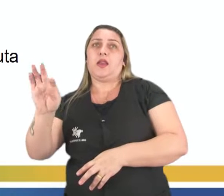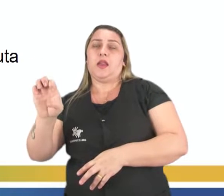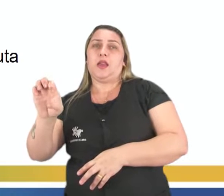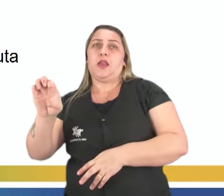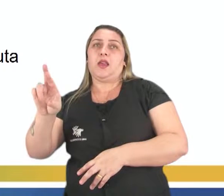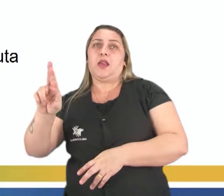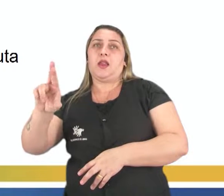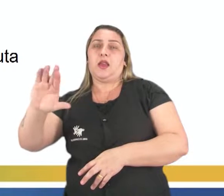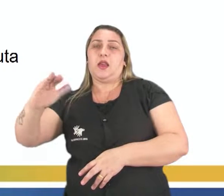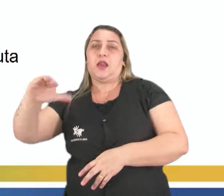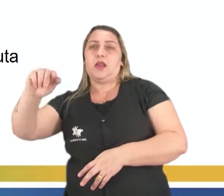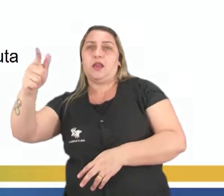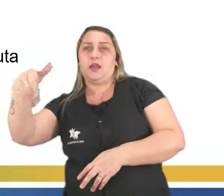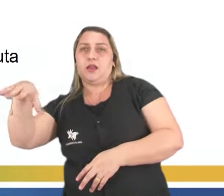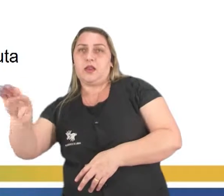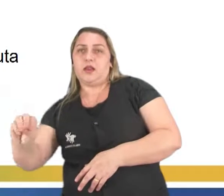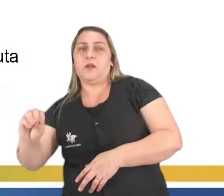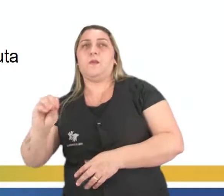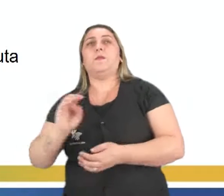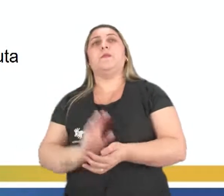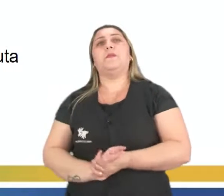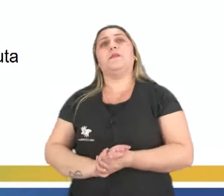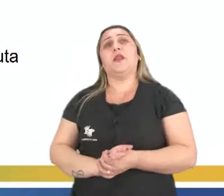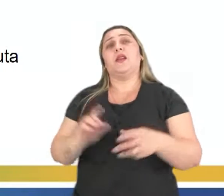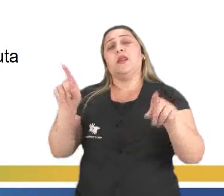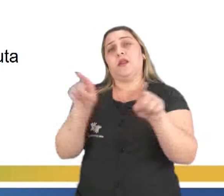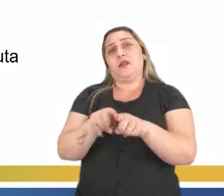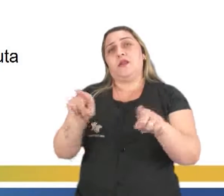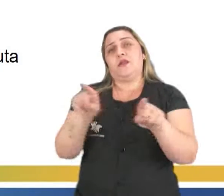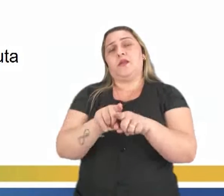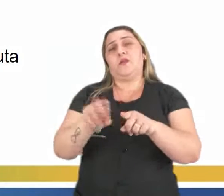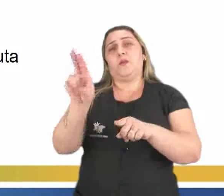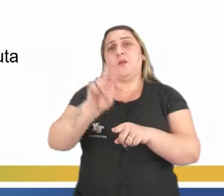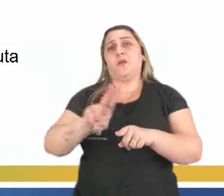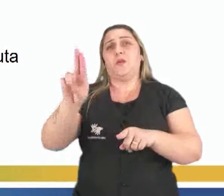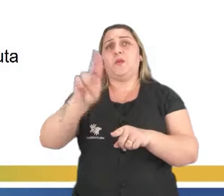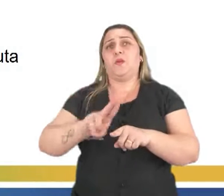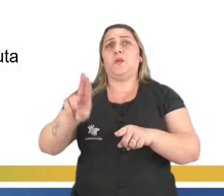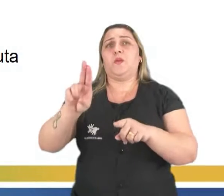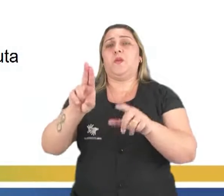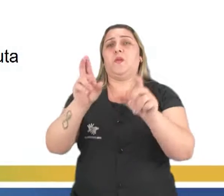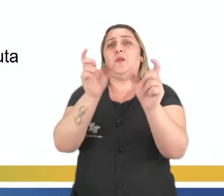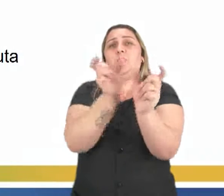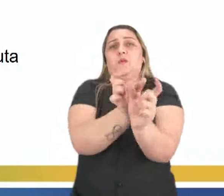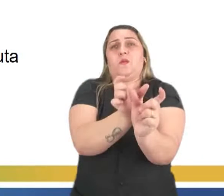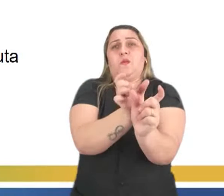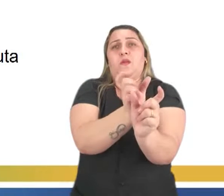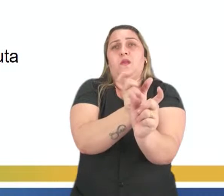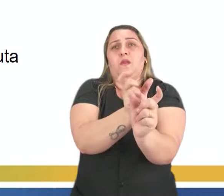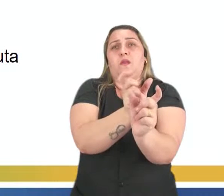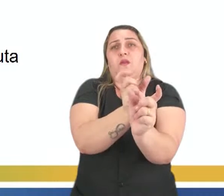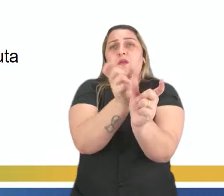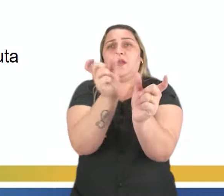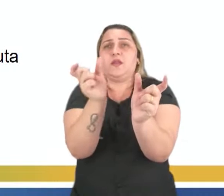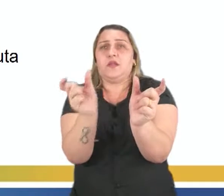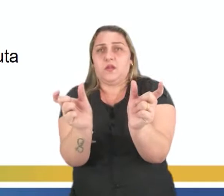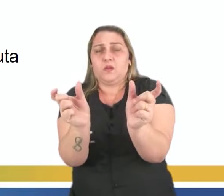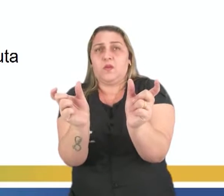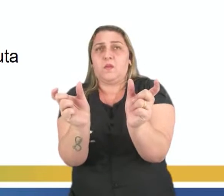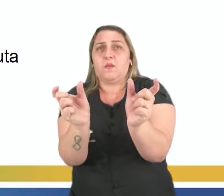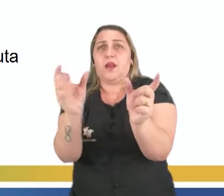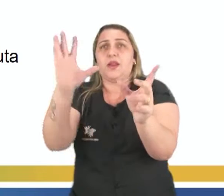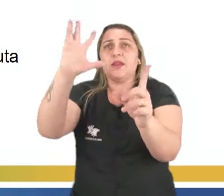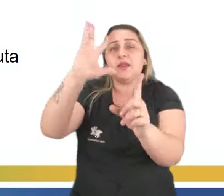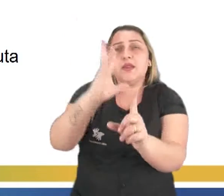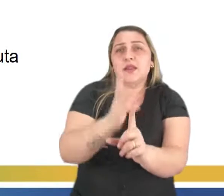vamos reiterar algo. E aí também entra a questão do uso dos sinônimos. Vejamos os exemplos. Estava salvo